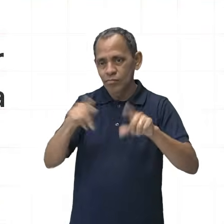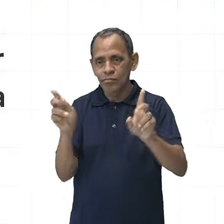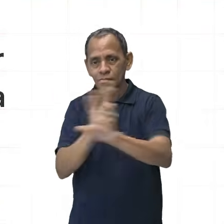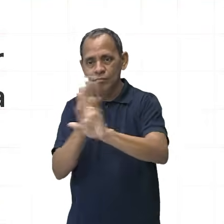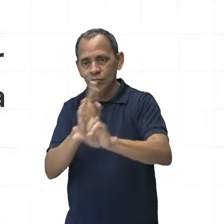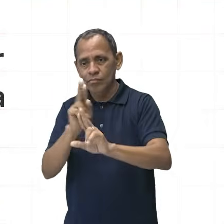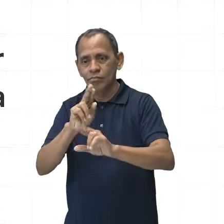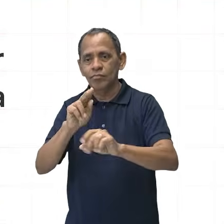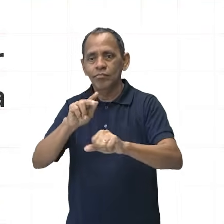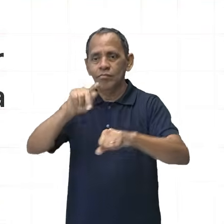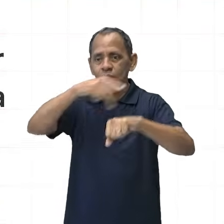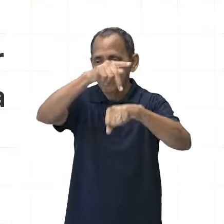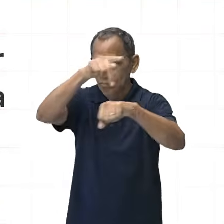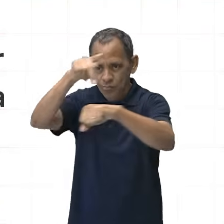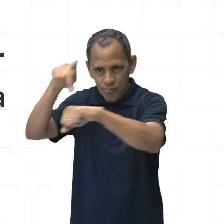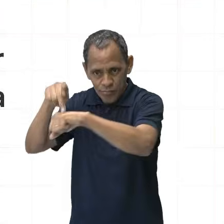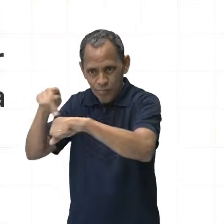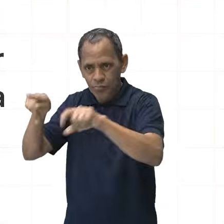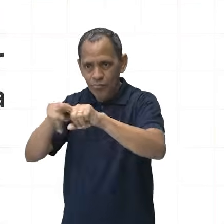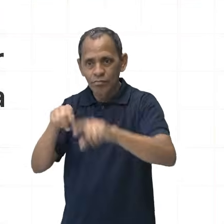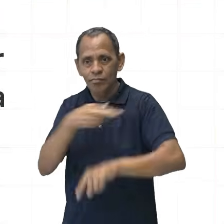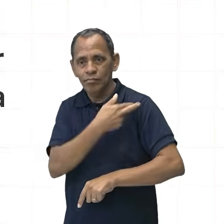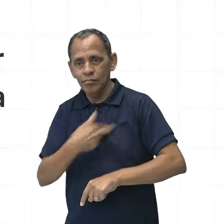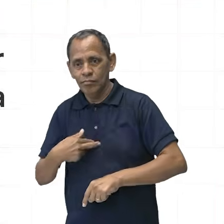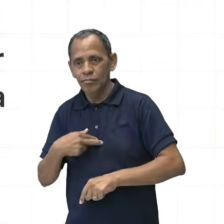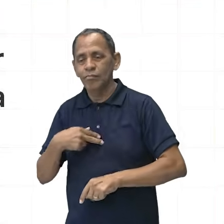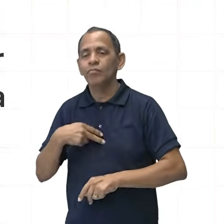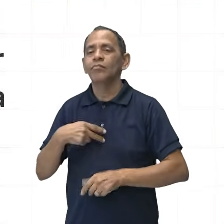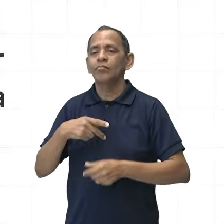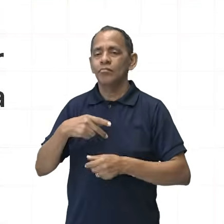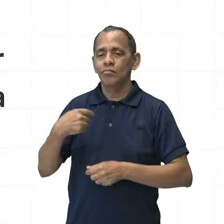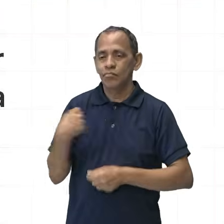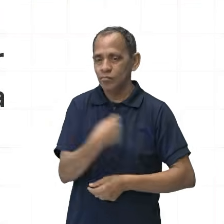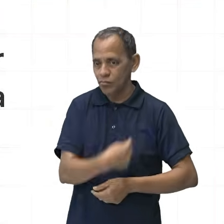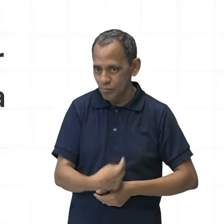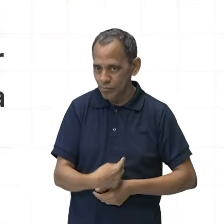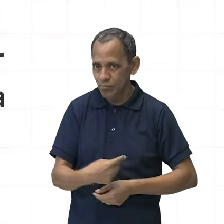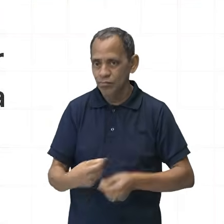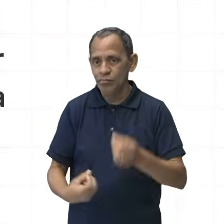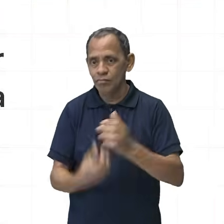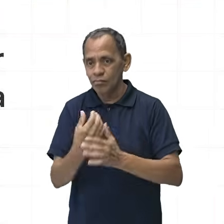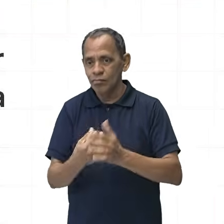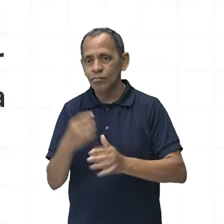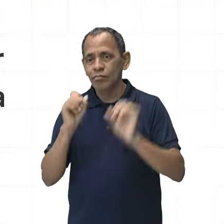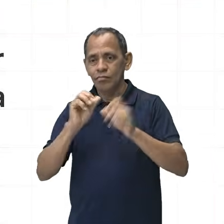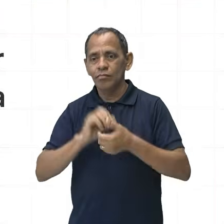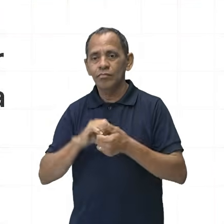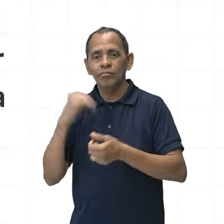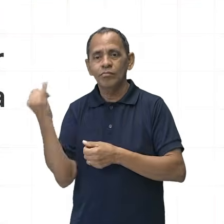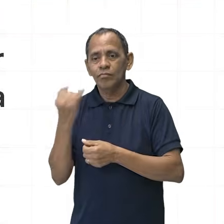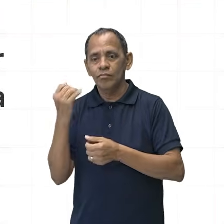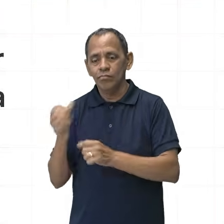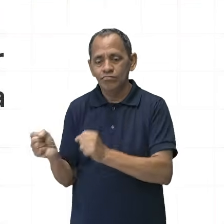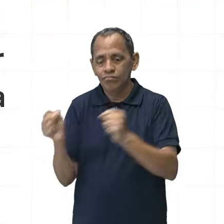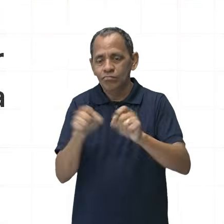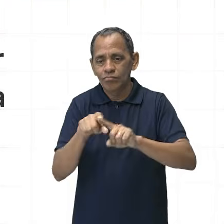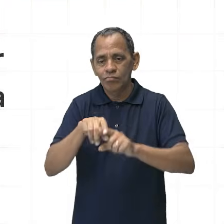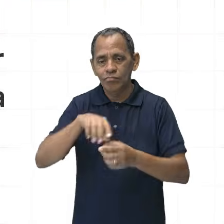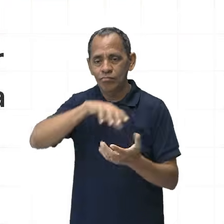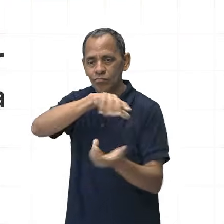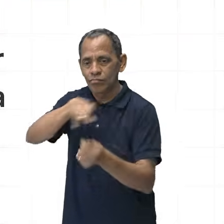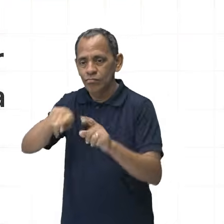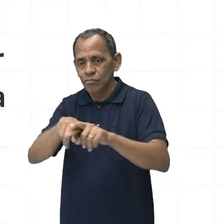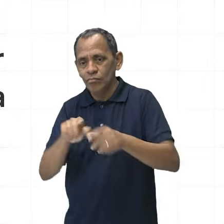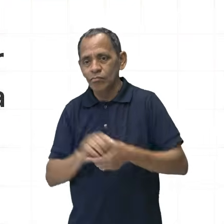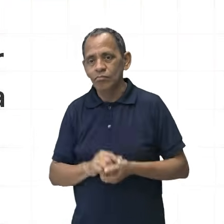relações internacionais, vamos verificar que a República Popular da China vai se tornar uma importante potência global. Então, se